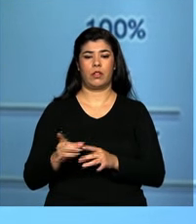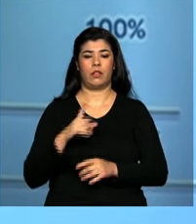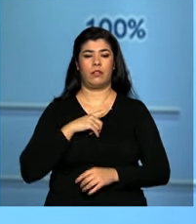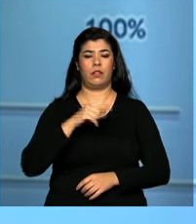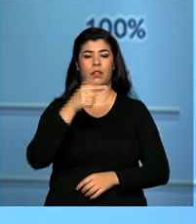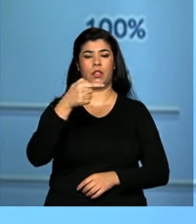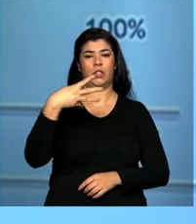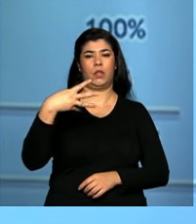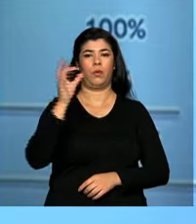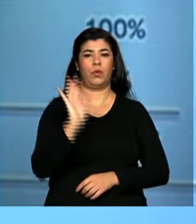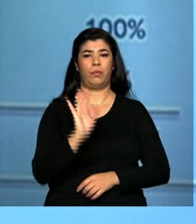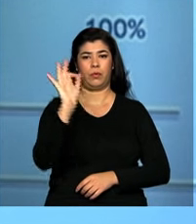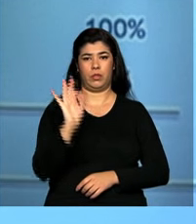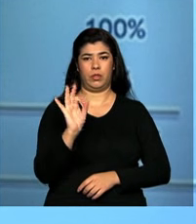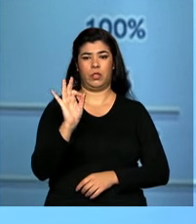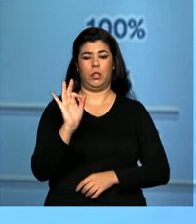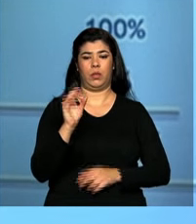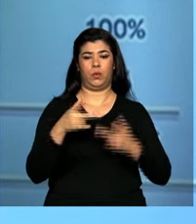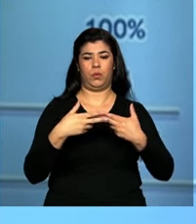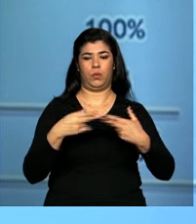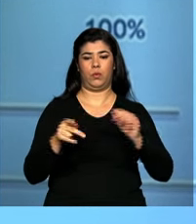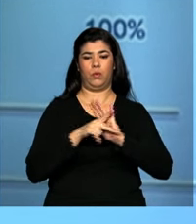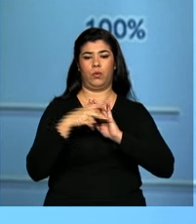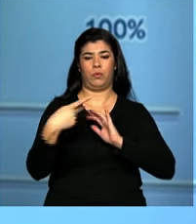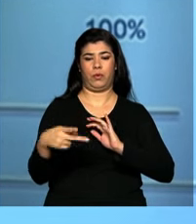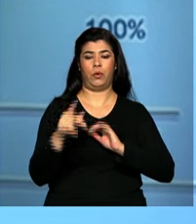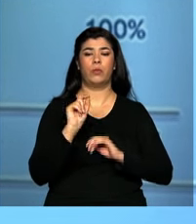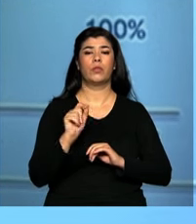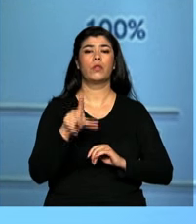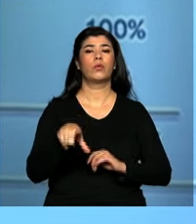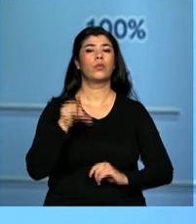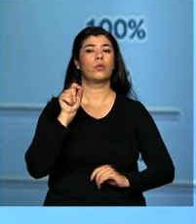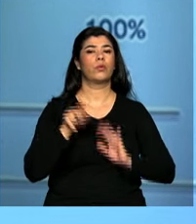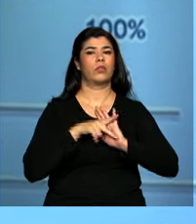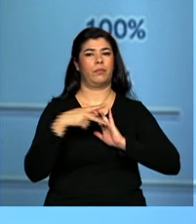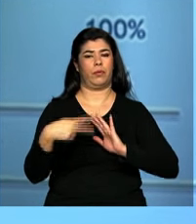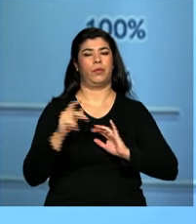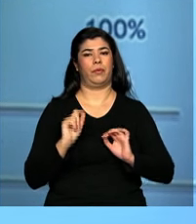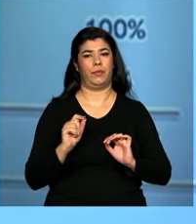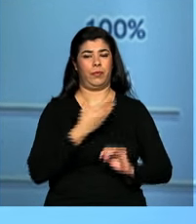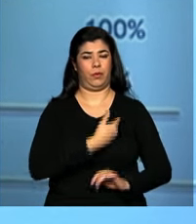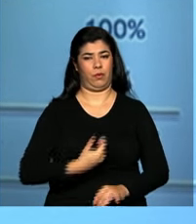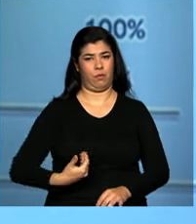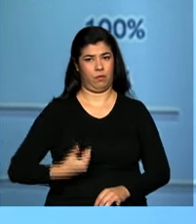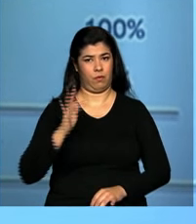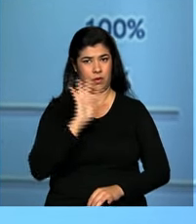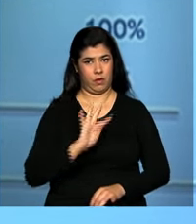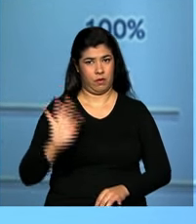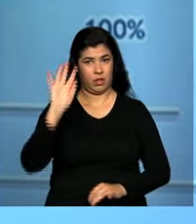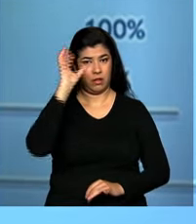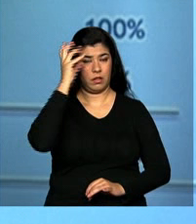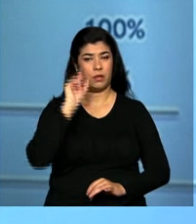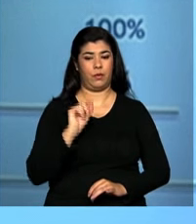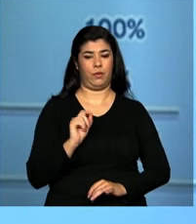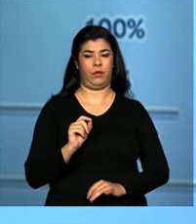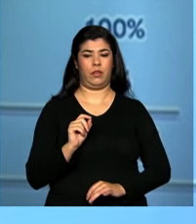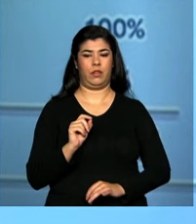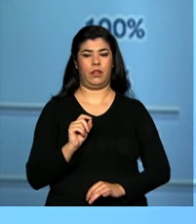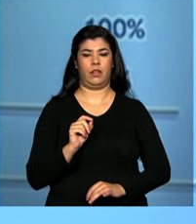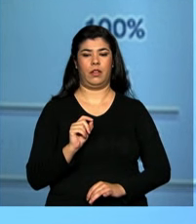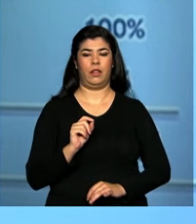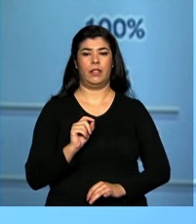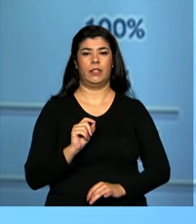74% dos recursos para custeio e comercialização. Foi uma opção que o governo fez de